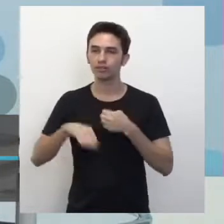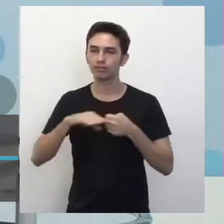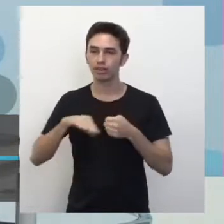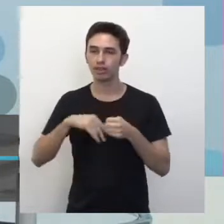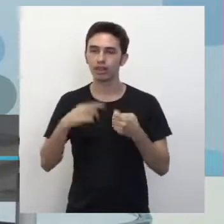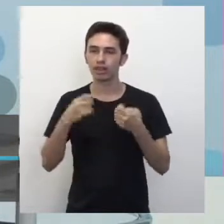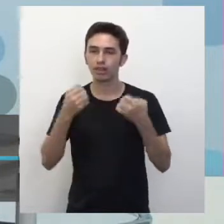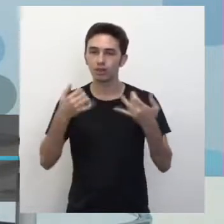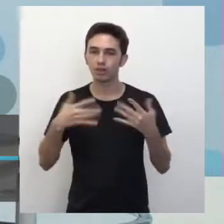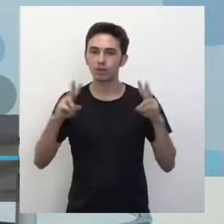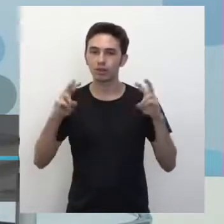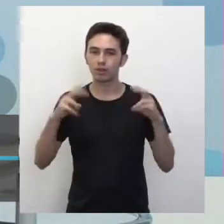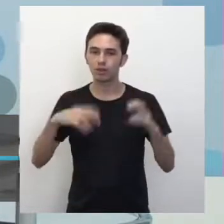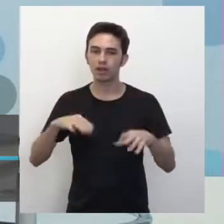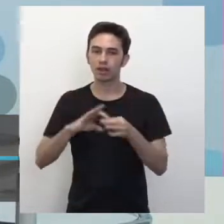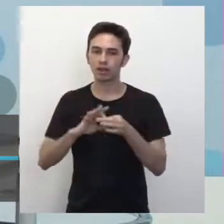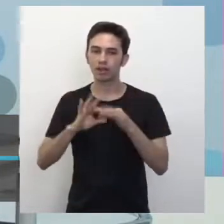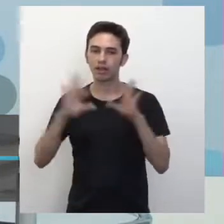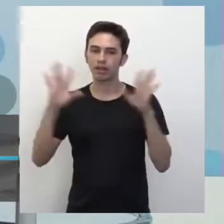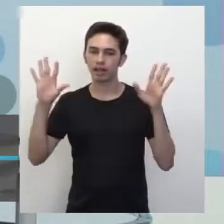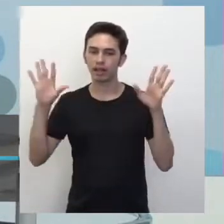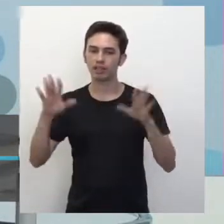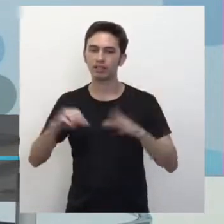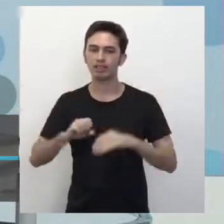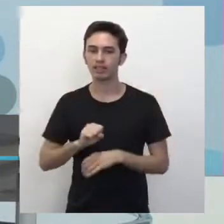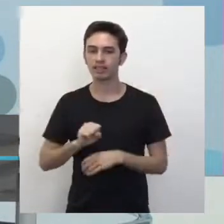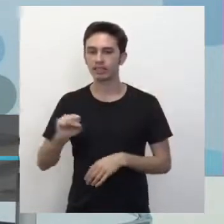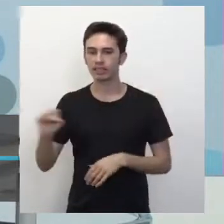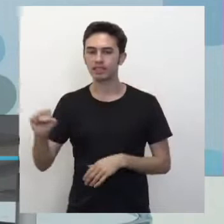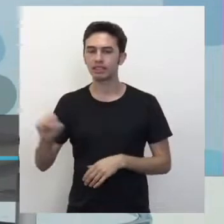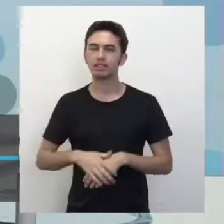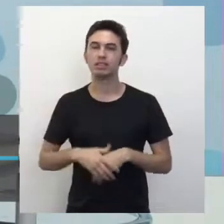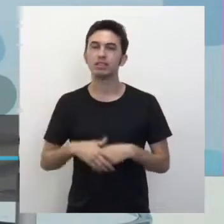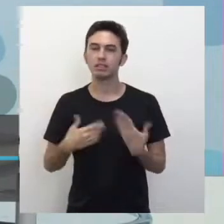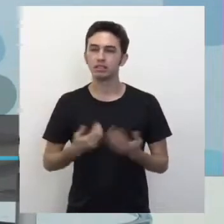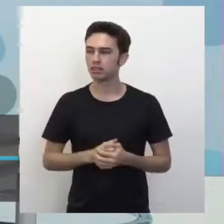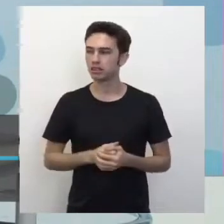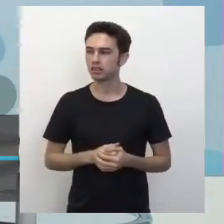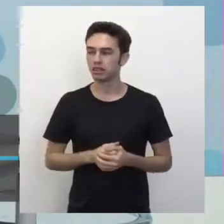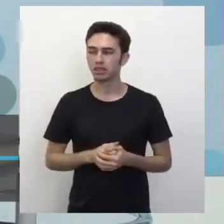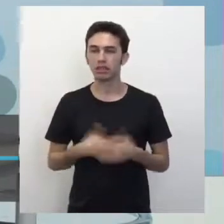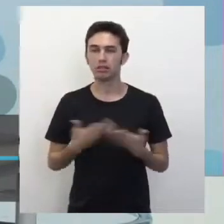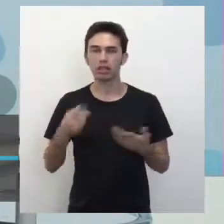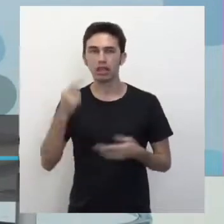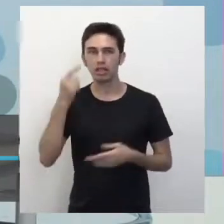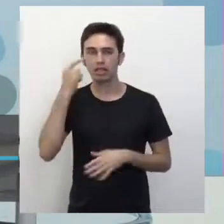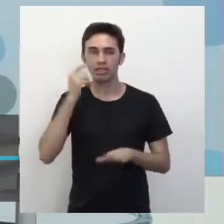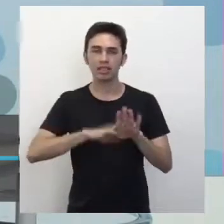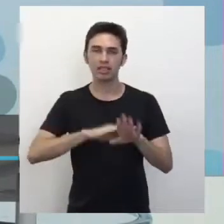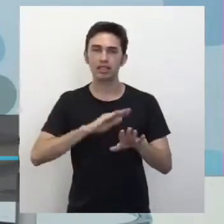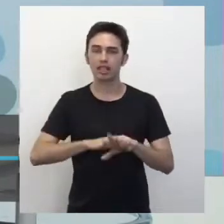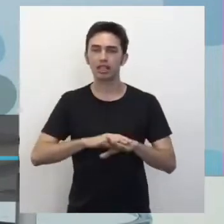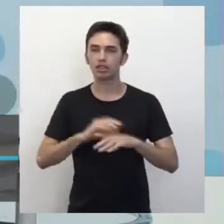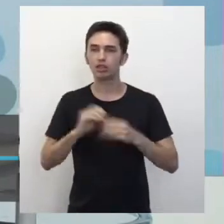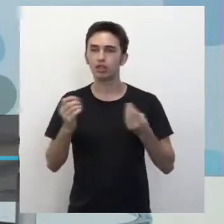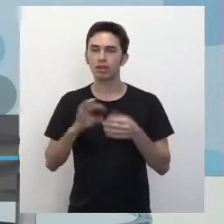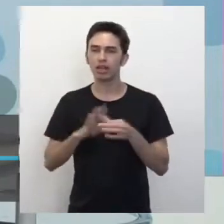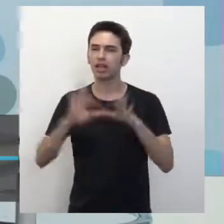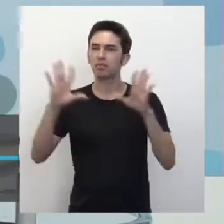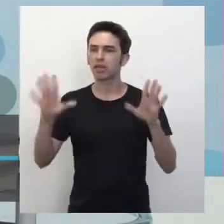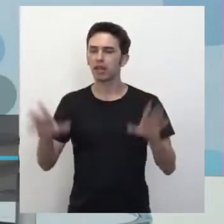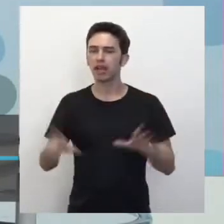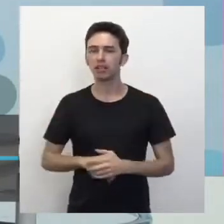liberdade, Então, trazendo um pouco aí de diferentes concepções, de diferentes ideias sobre o que é ser livre.